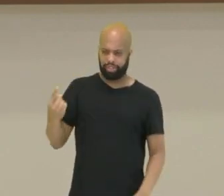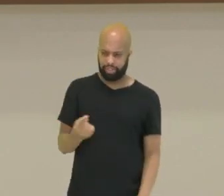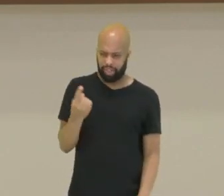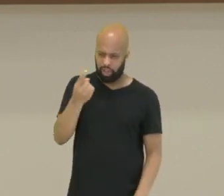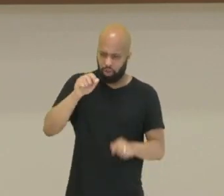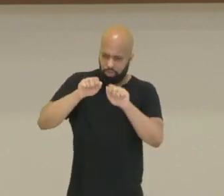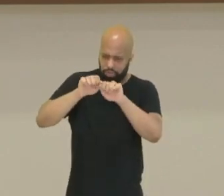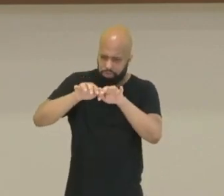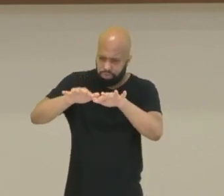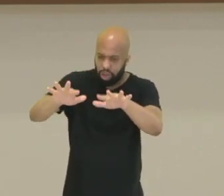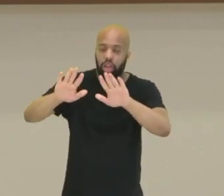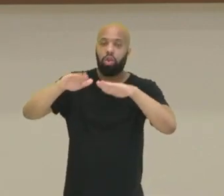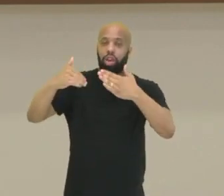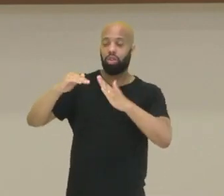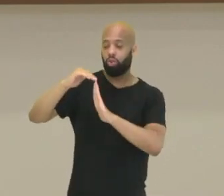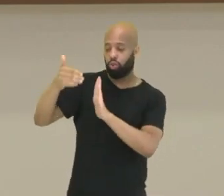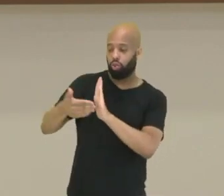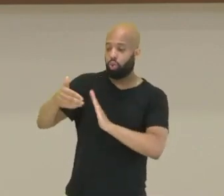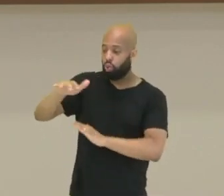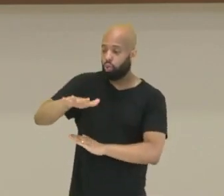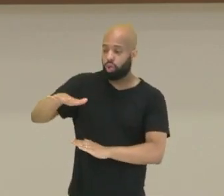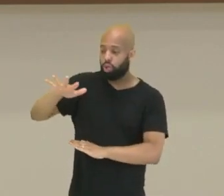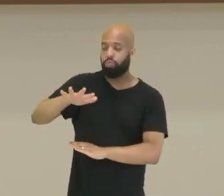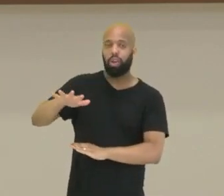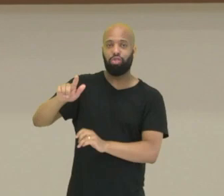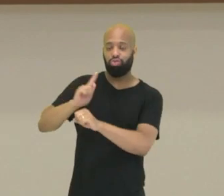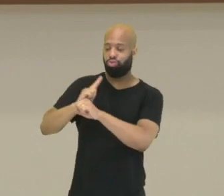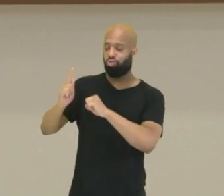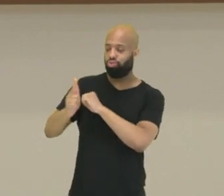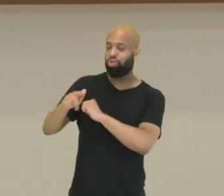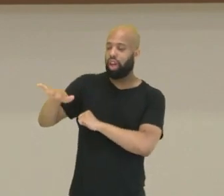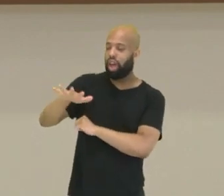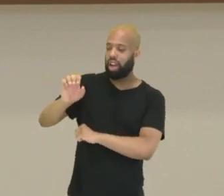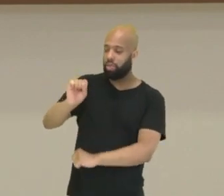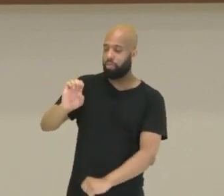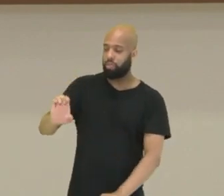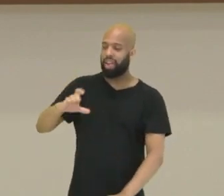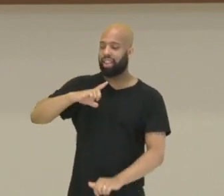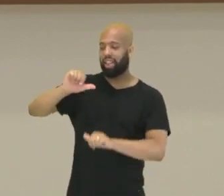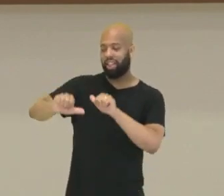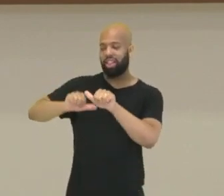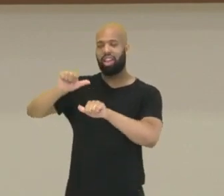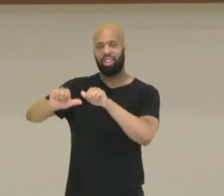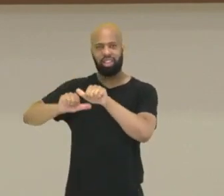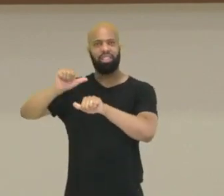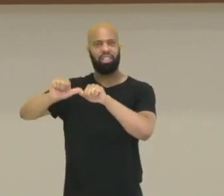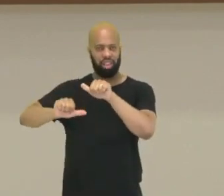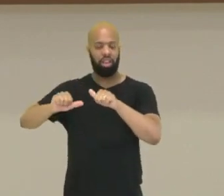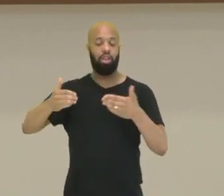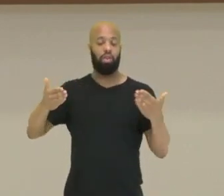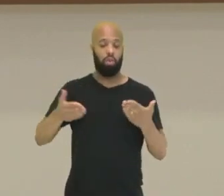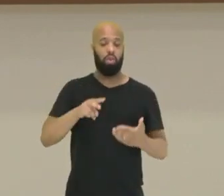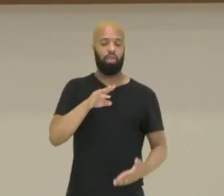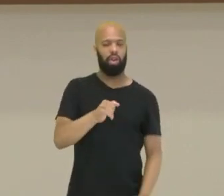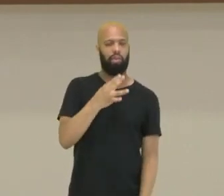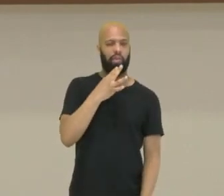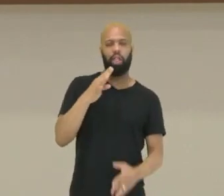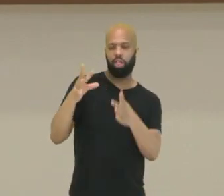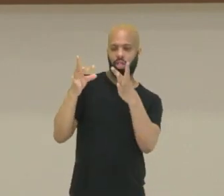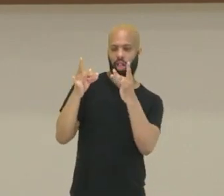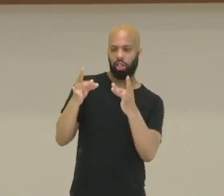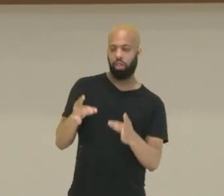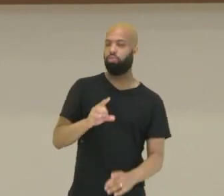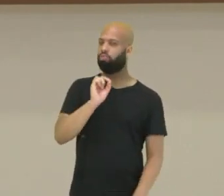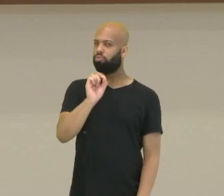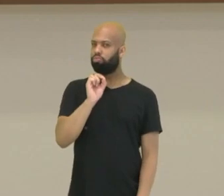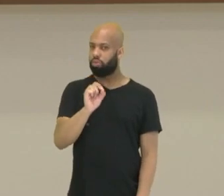todo o espaço geográfico da região sudeste ia se modificando, se alterando. Então vamos conhecer em detalhes quais